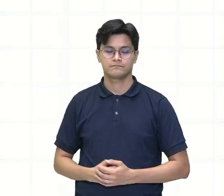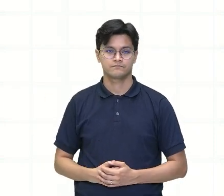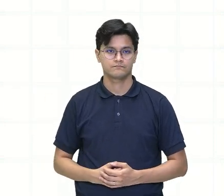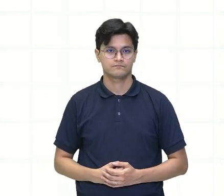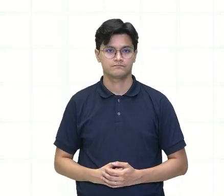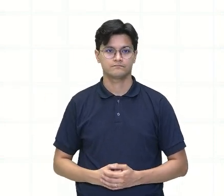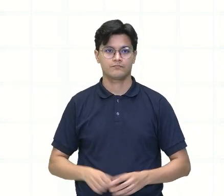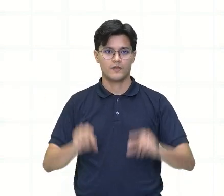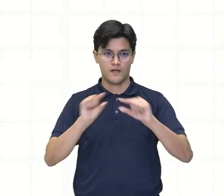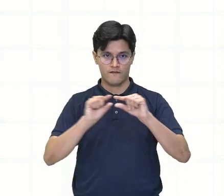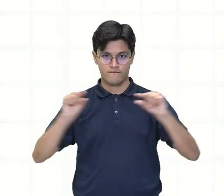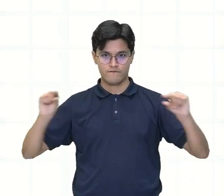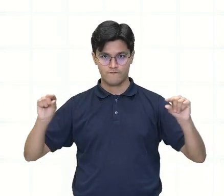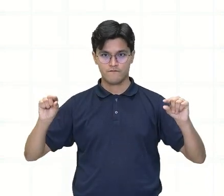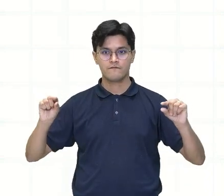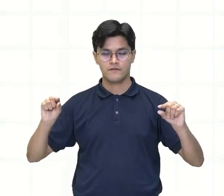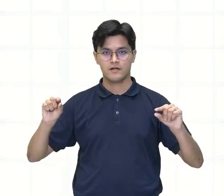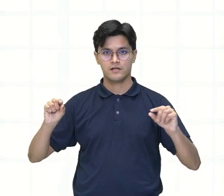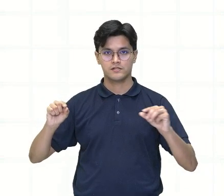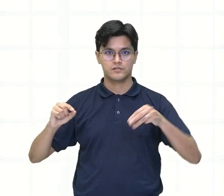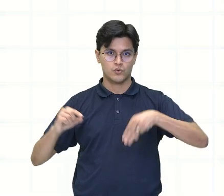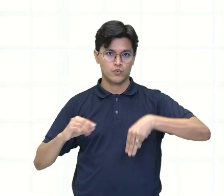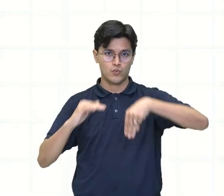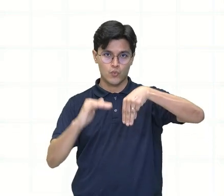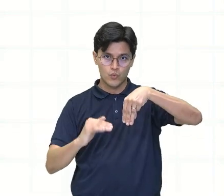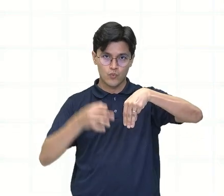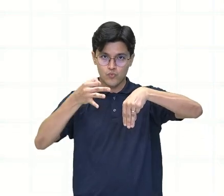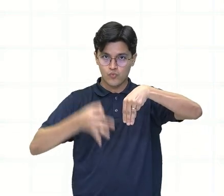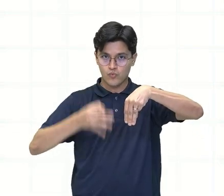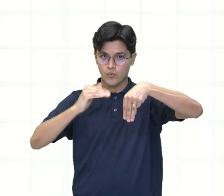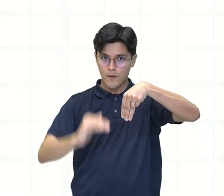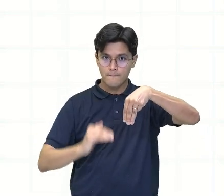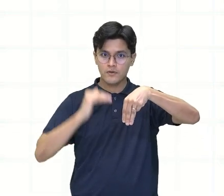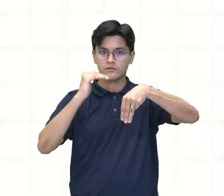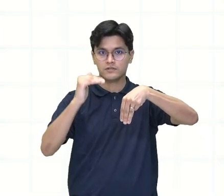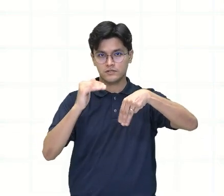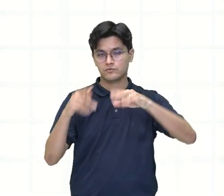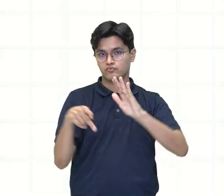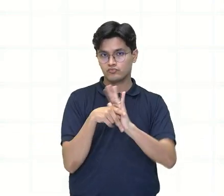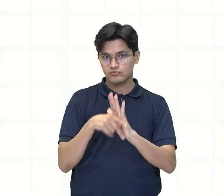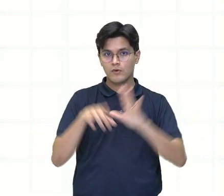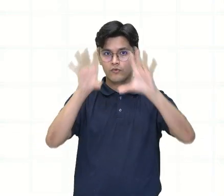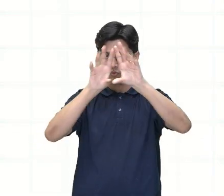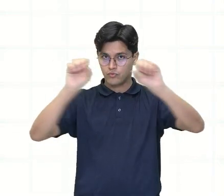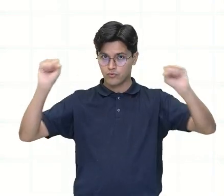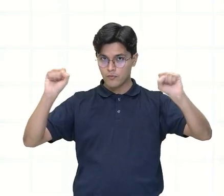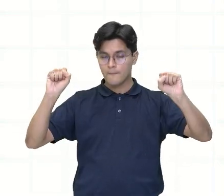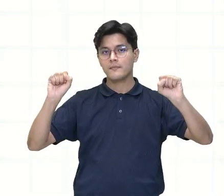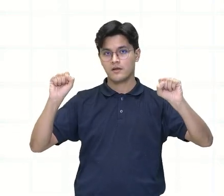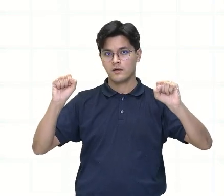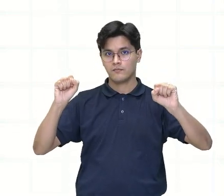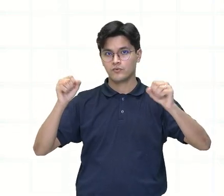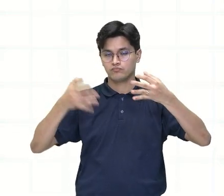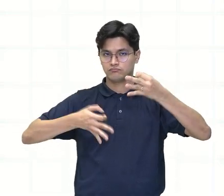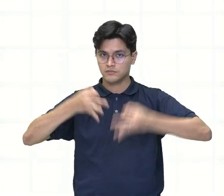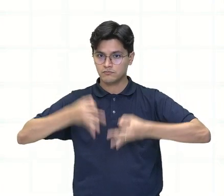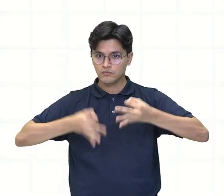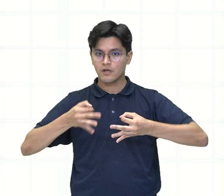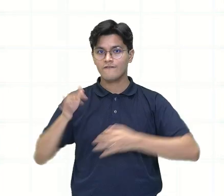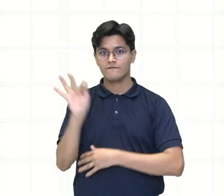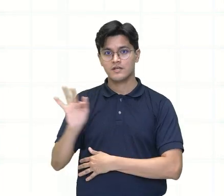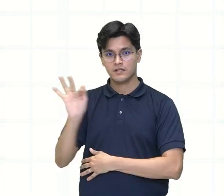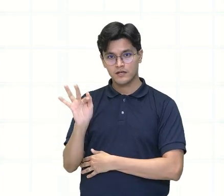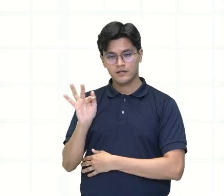do Supremo Tribunal declararam o réu inocente, tá? Então, declararam o réu inocente. Eu